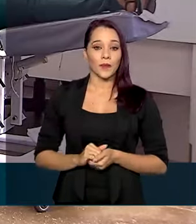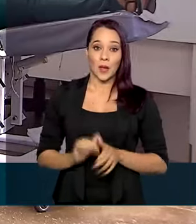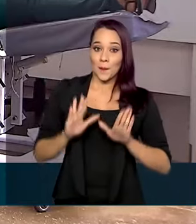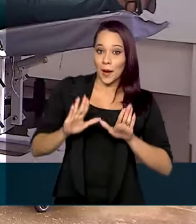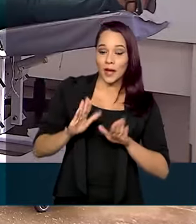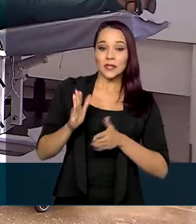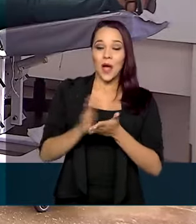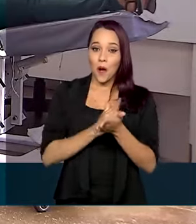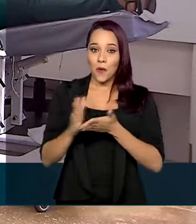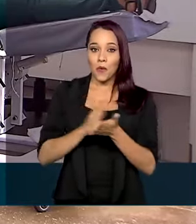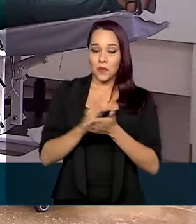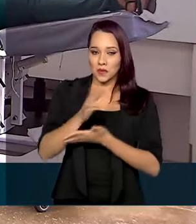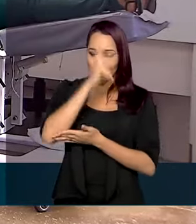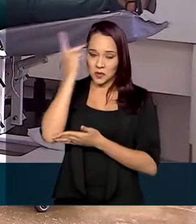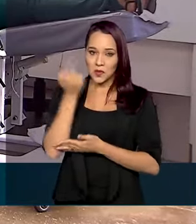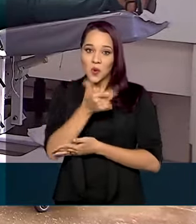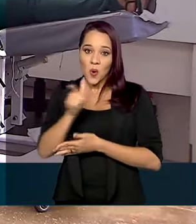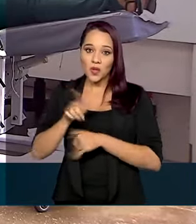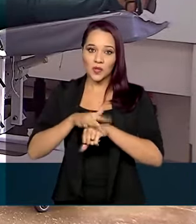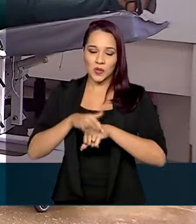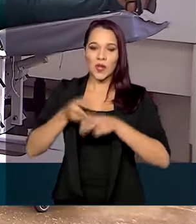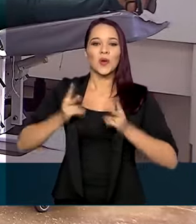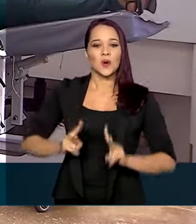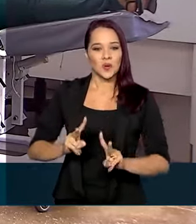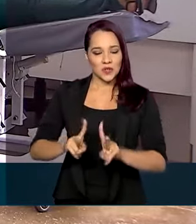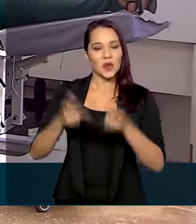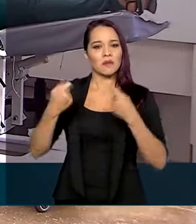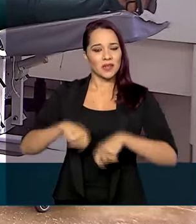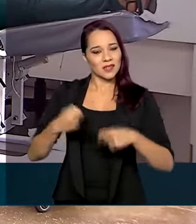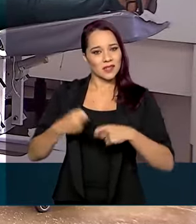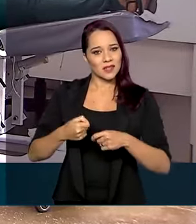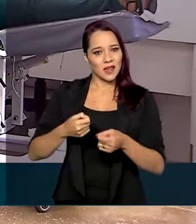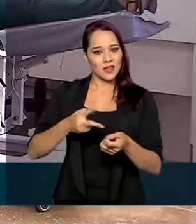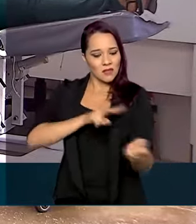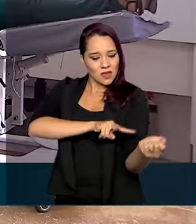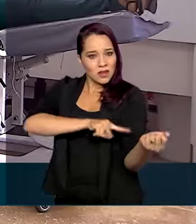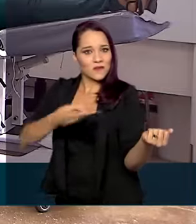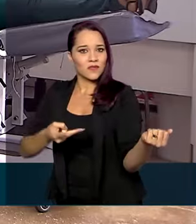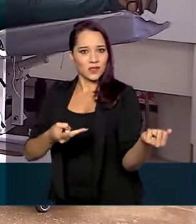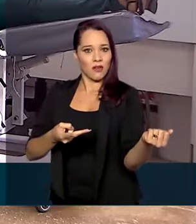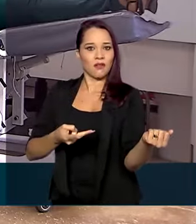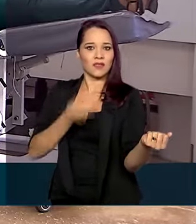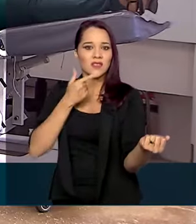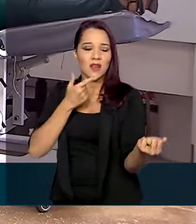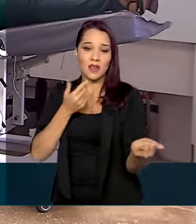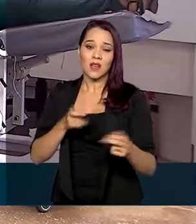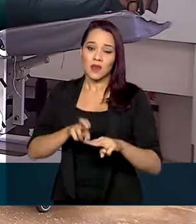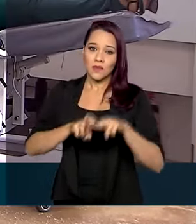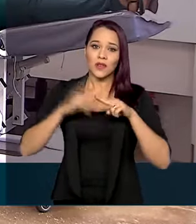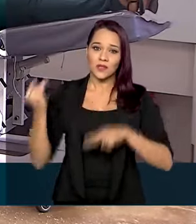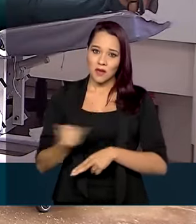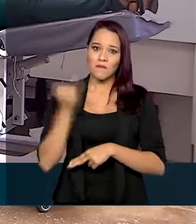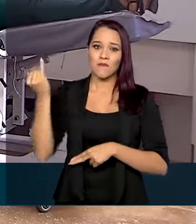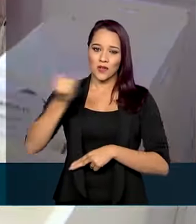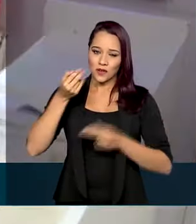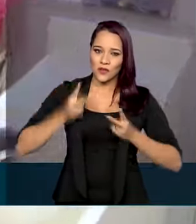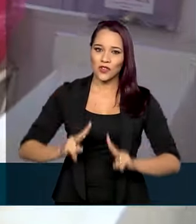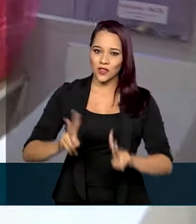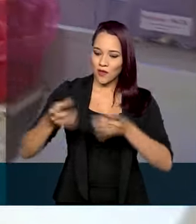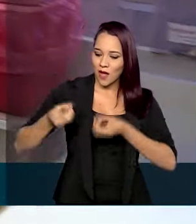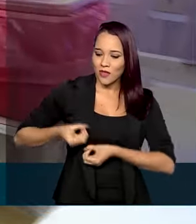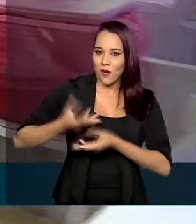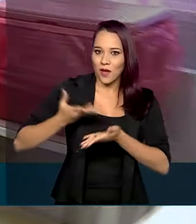pacientes com outras doenças continuam precisando de transfusão. Por isso, é importante continuar doando.